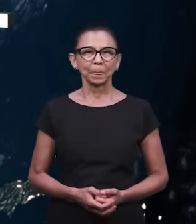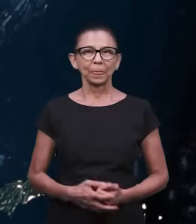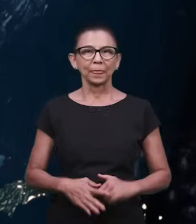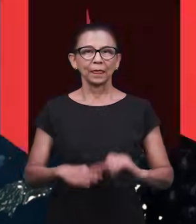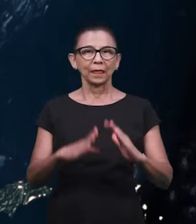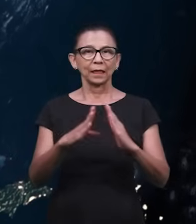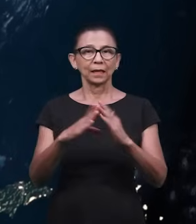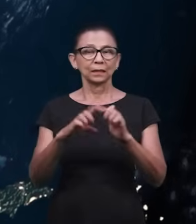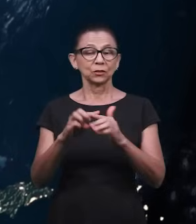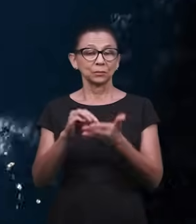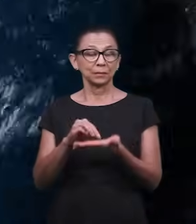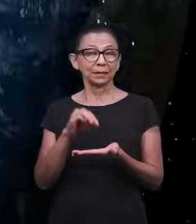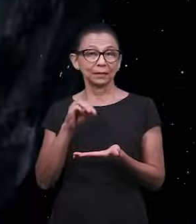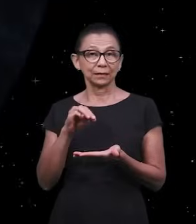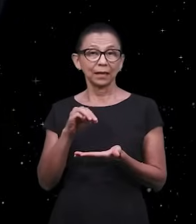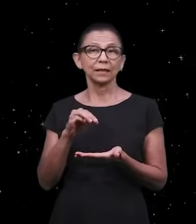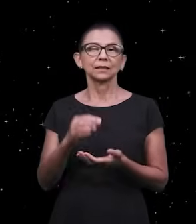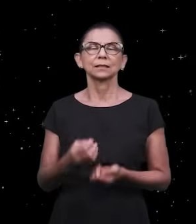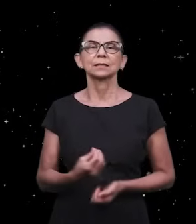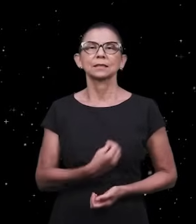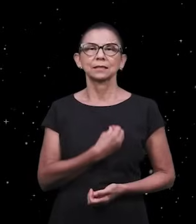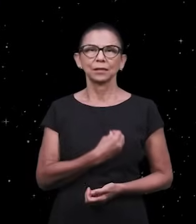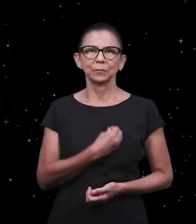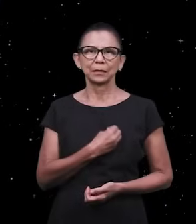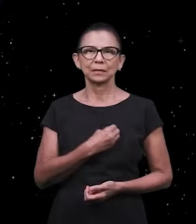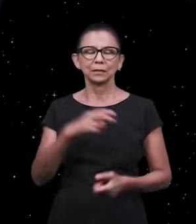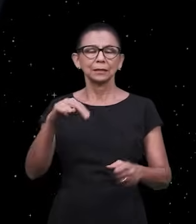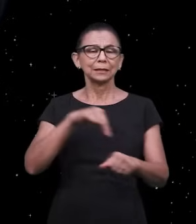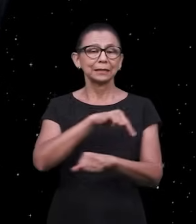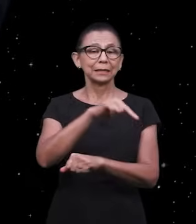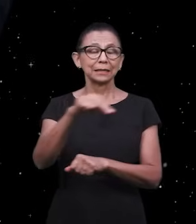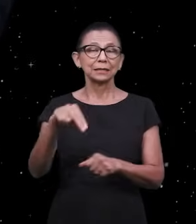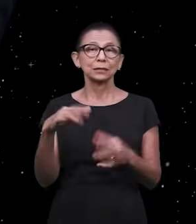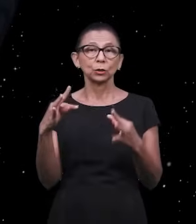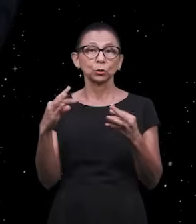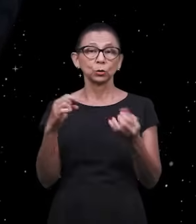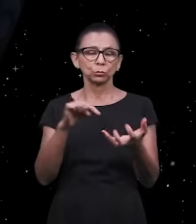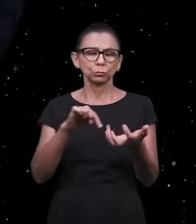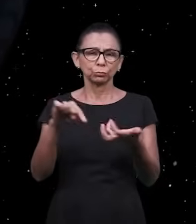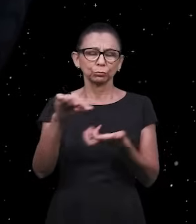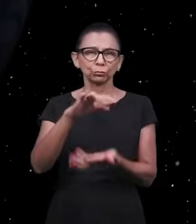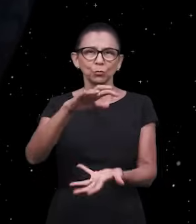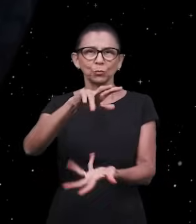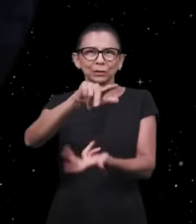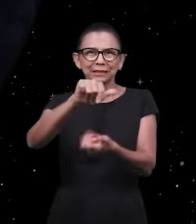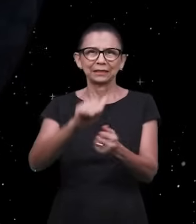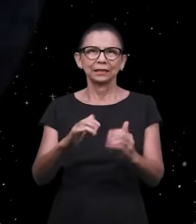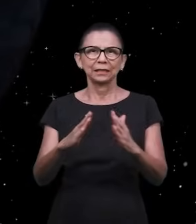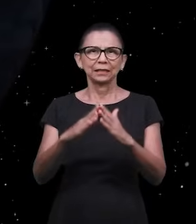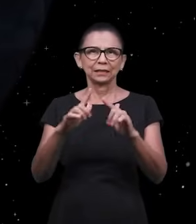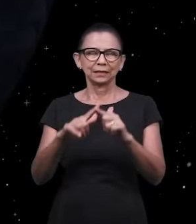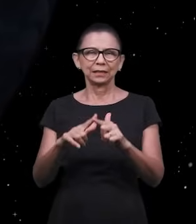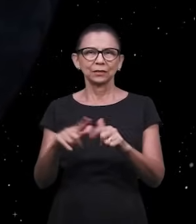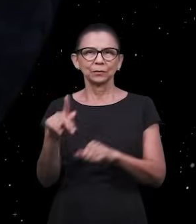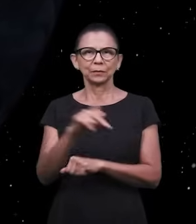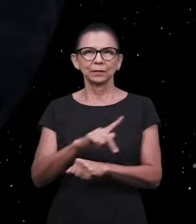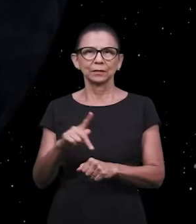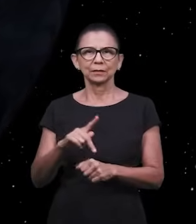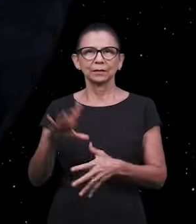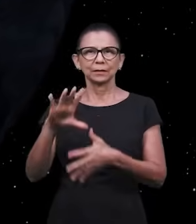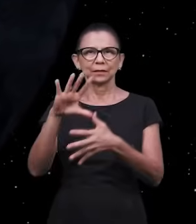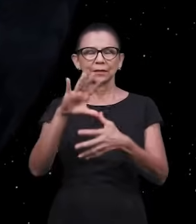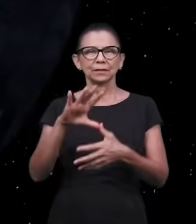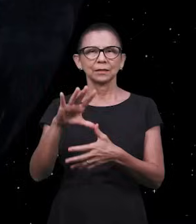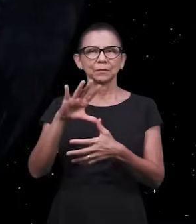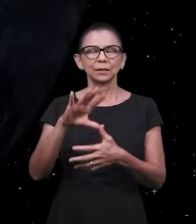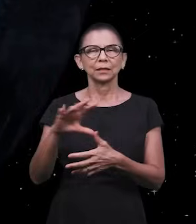A Igreja Cristã Maranata está presente em nações de todos os continentes do planeta. Igrejas de países nas